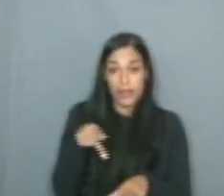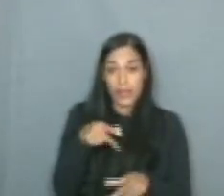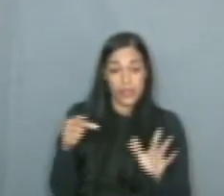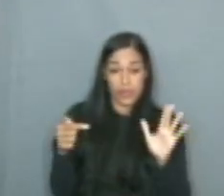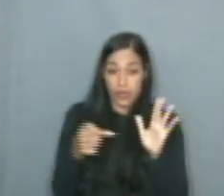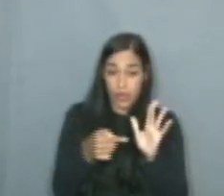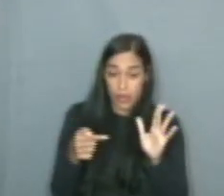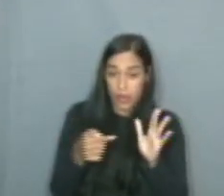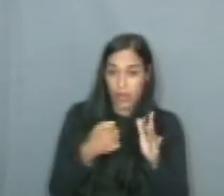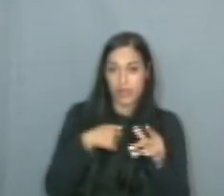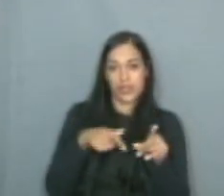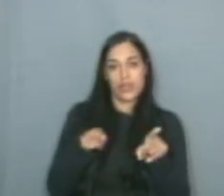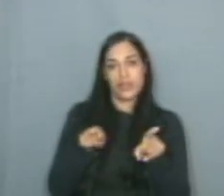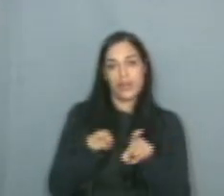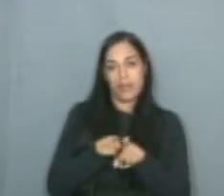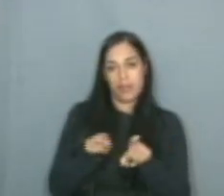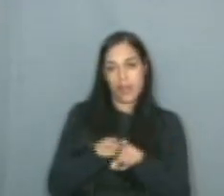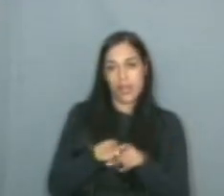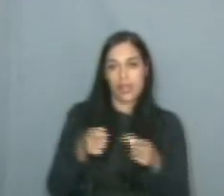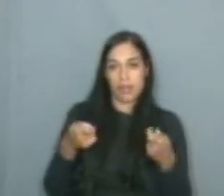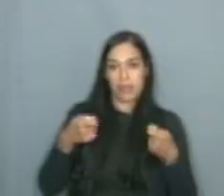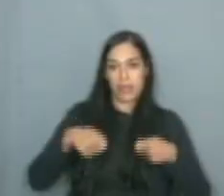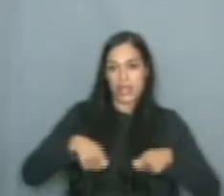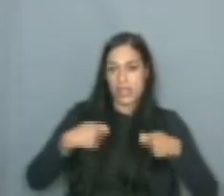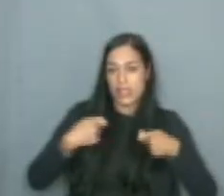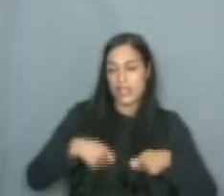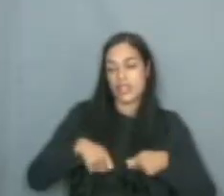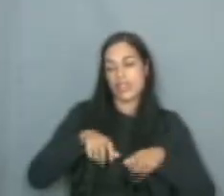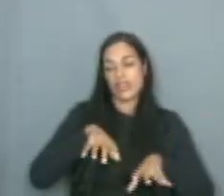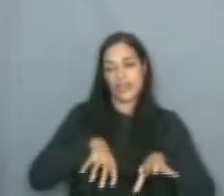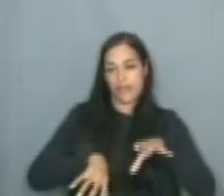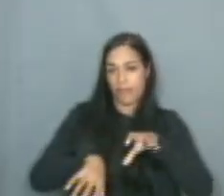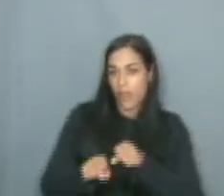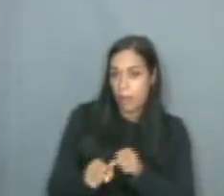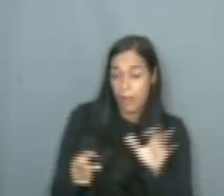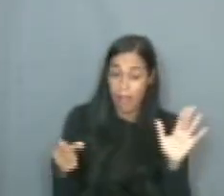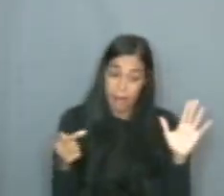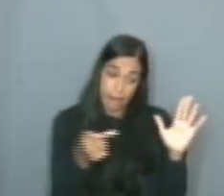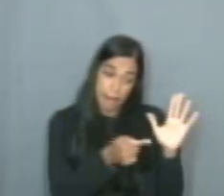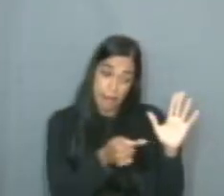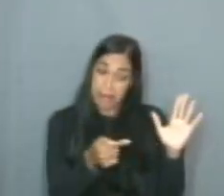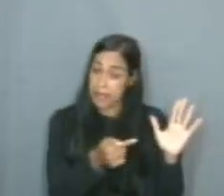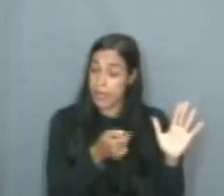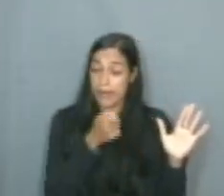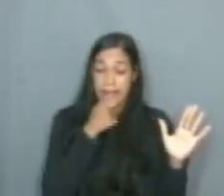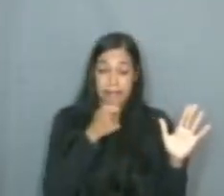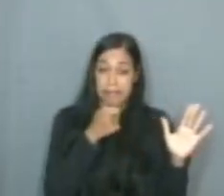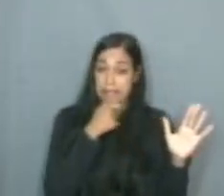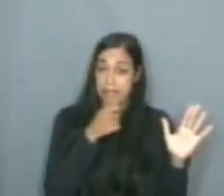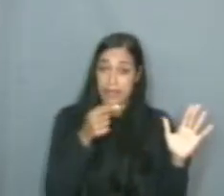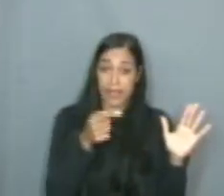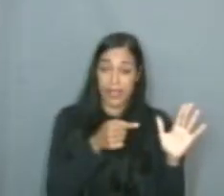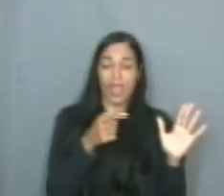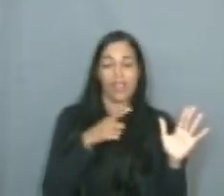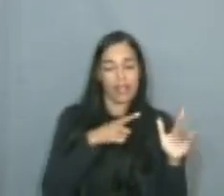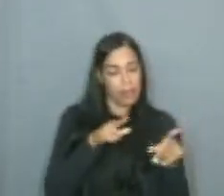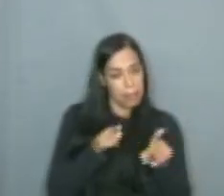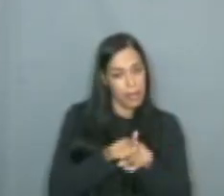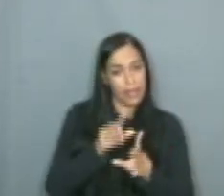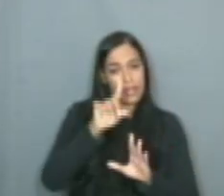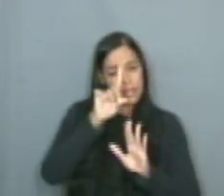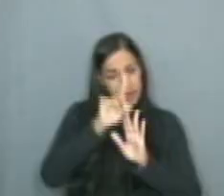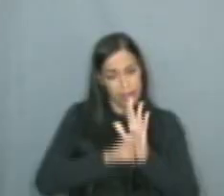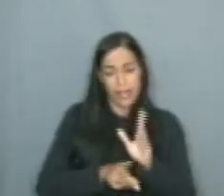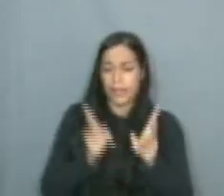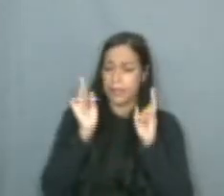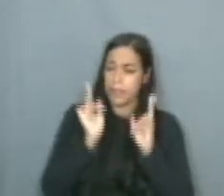traz professores que precisam ainda fazer a graduação e aqui nem foram citados. Esses também terão direito,